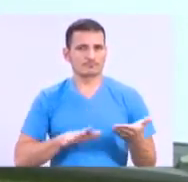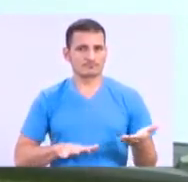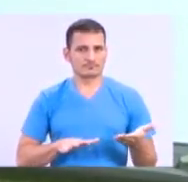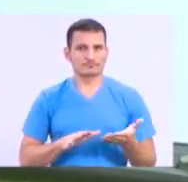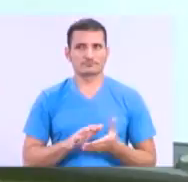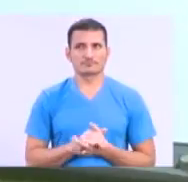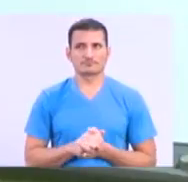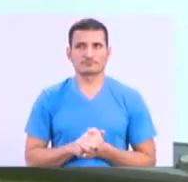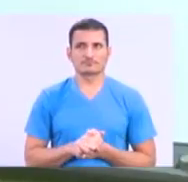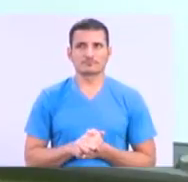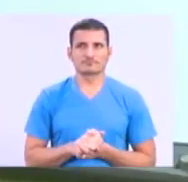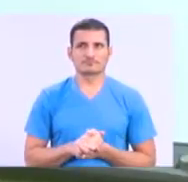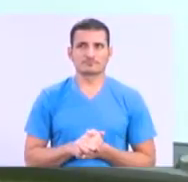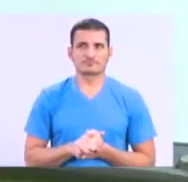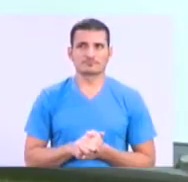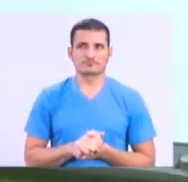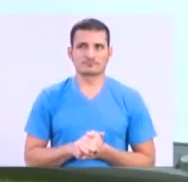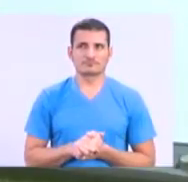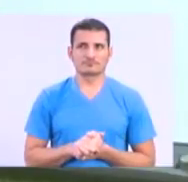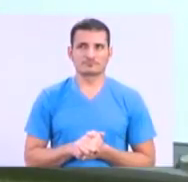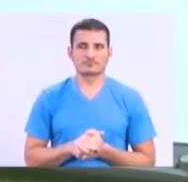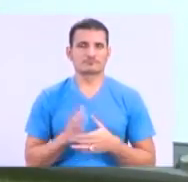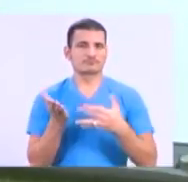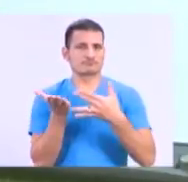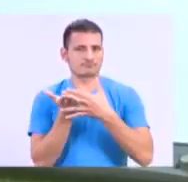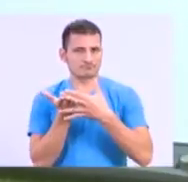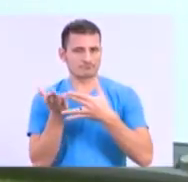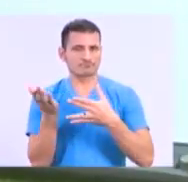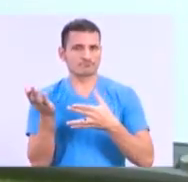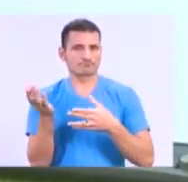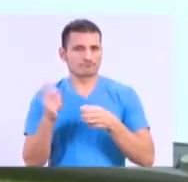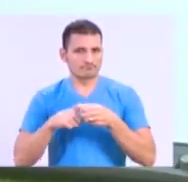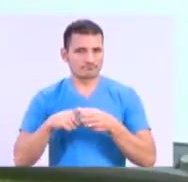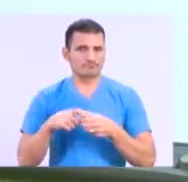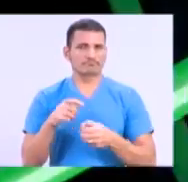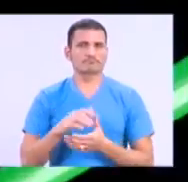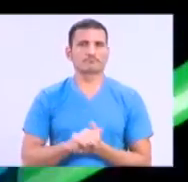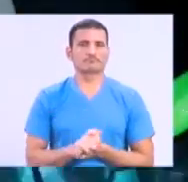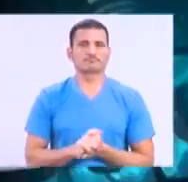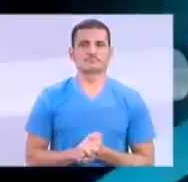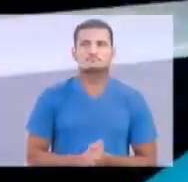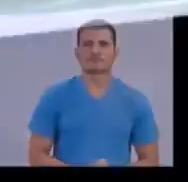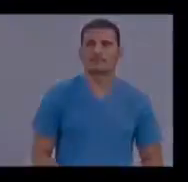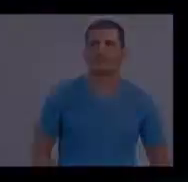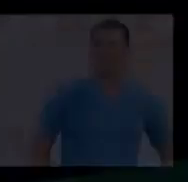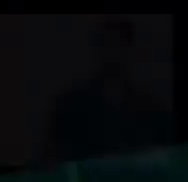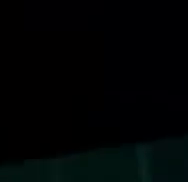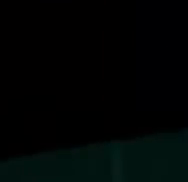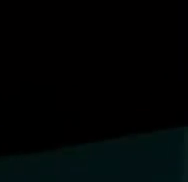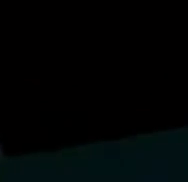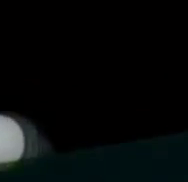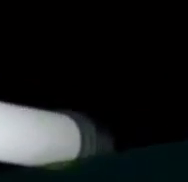né? Nos encontramos daqui a pouco. Até mais.